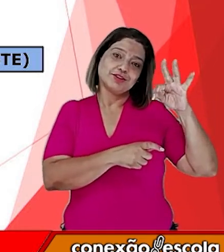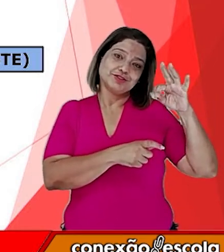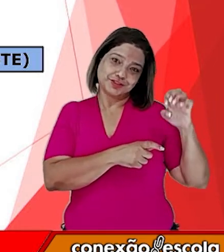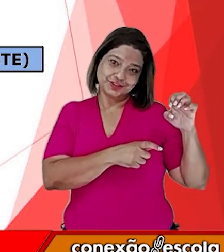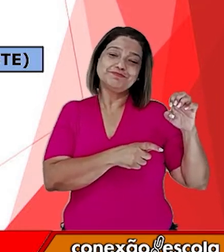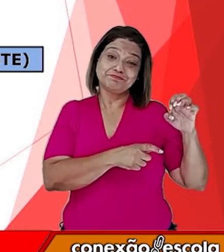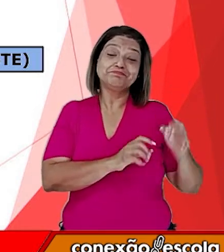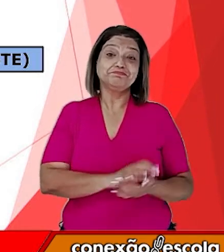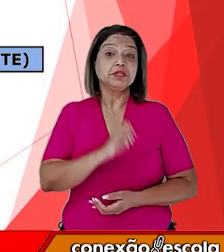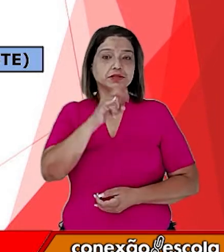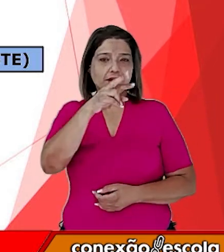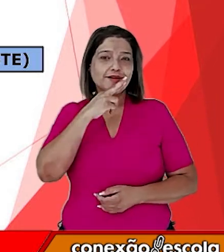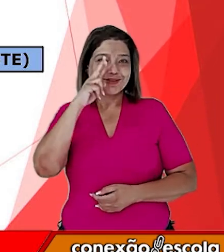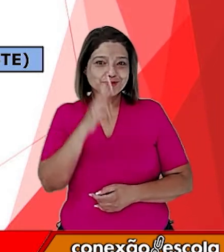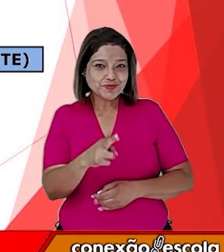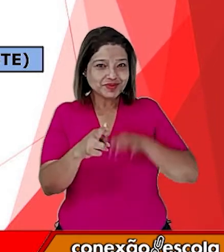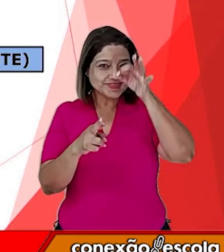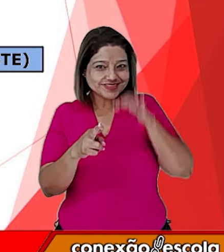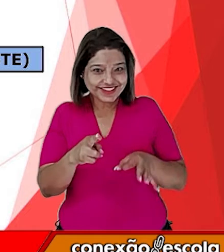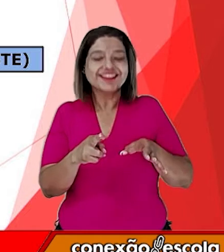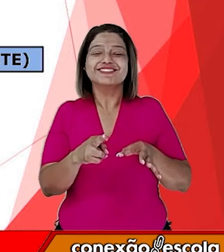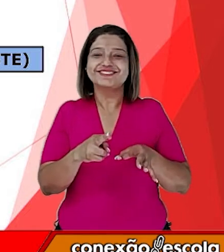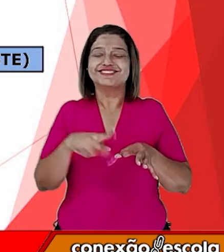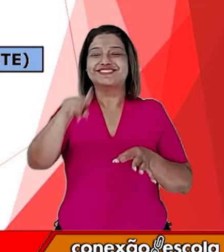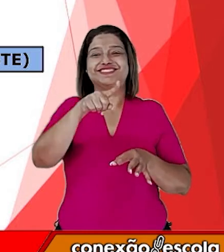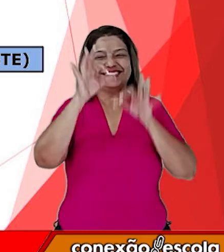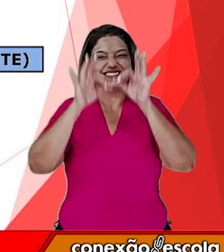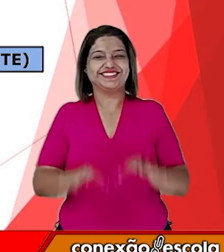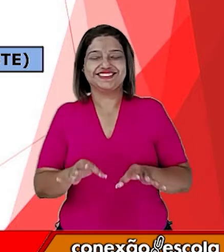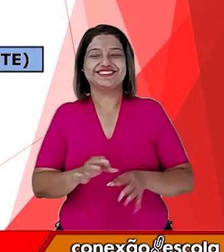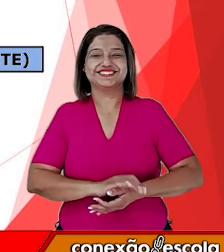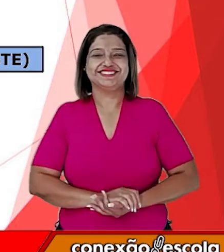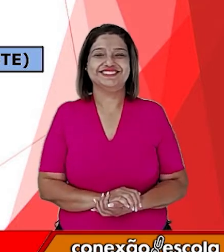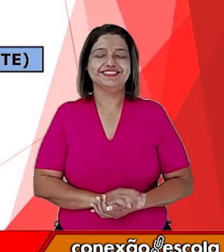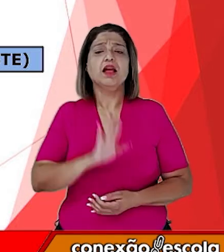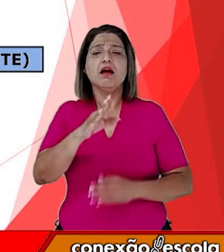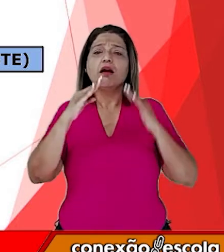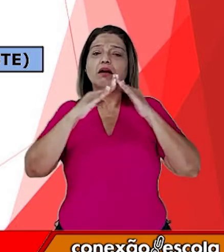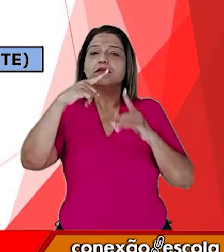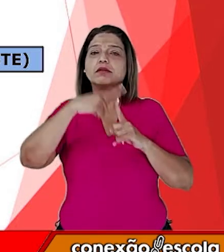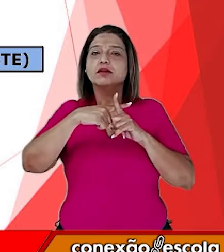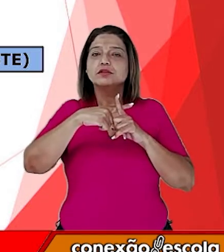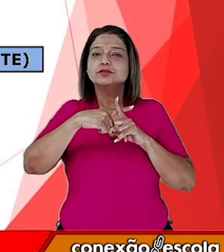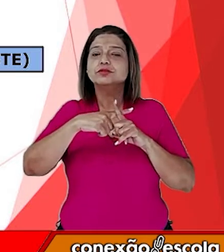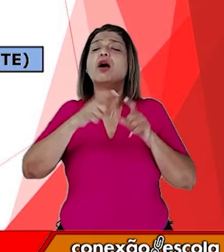Se você respondeu dessa forma, acertou. E a igreja?